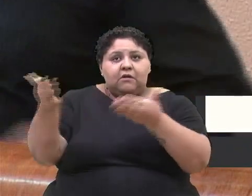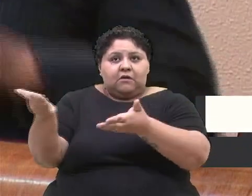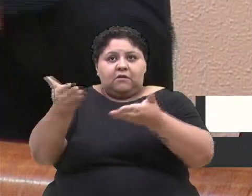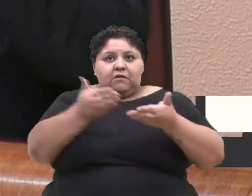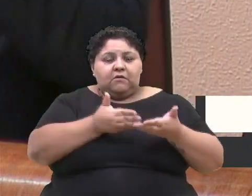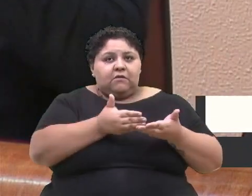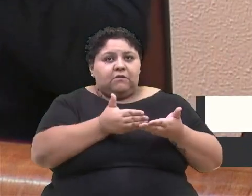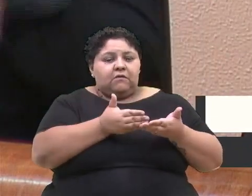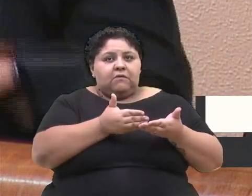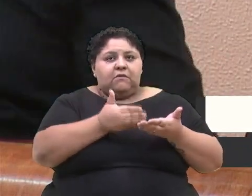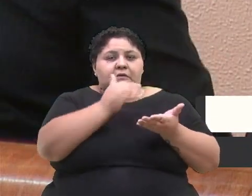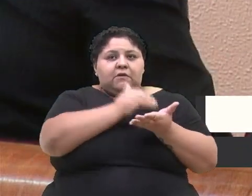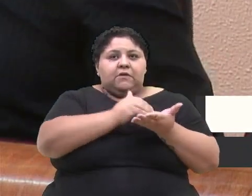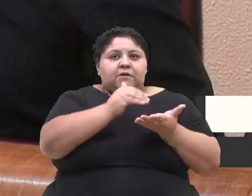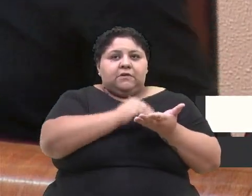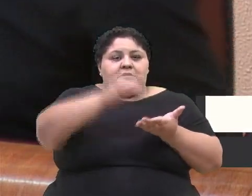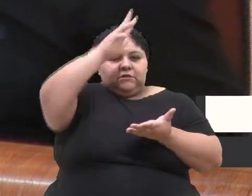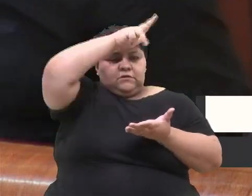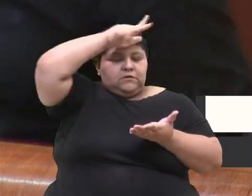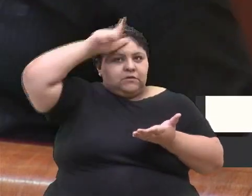secretário municipal da Agricultura,